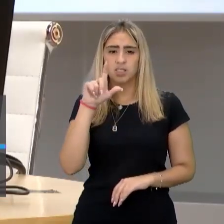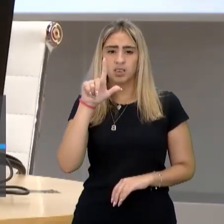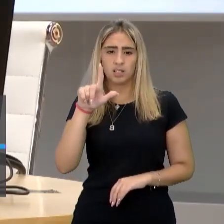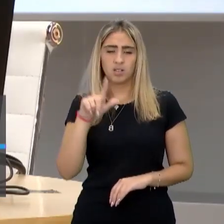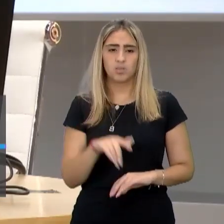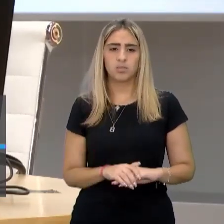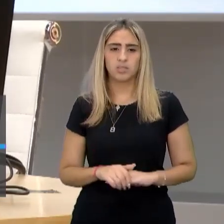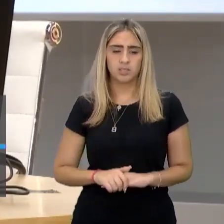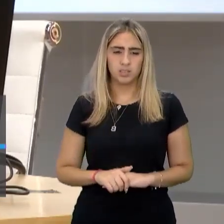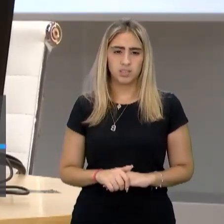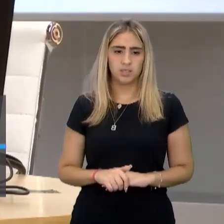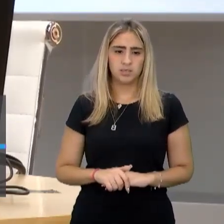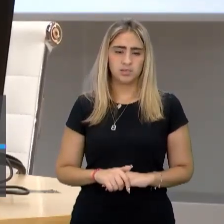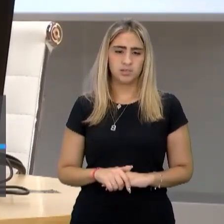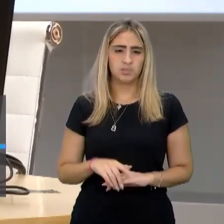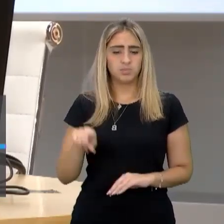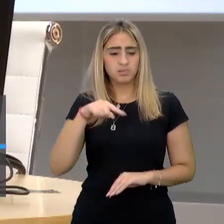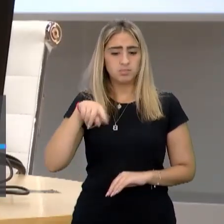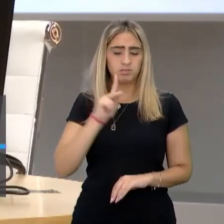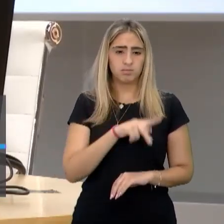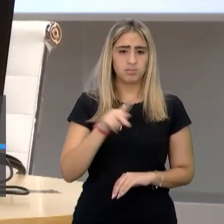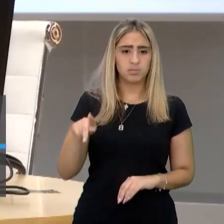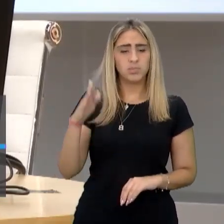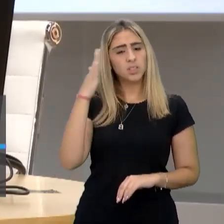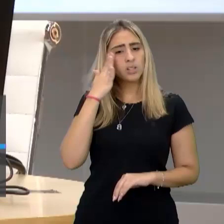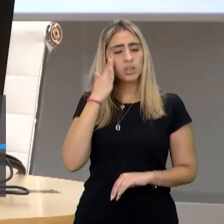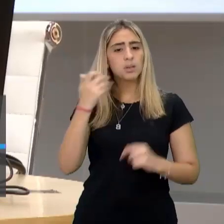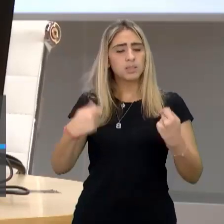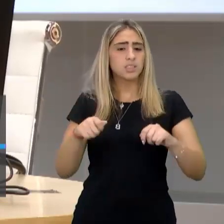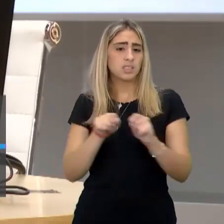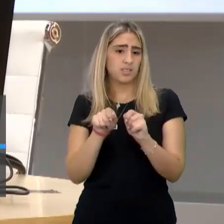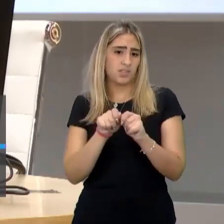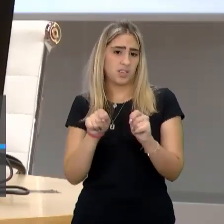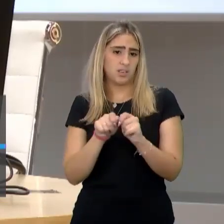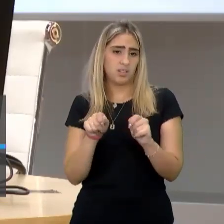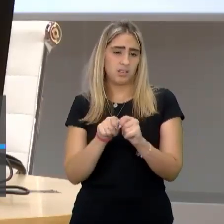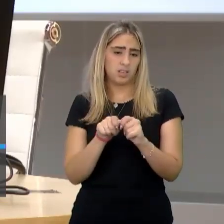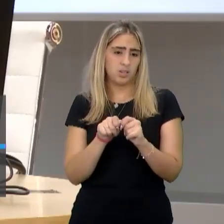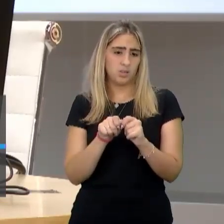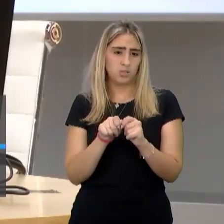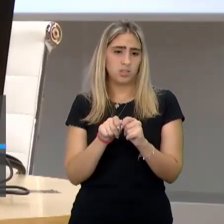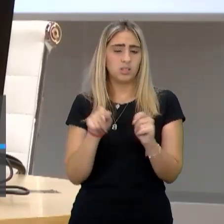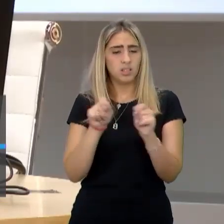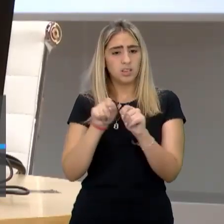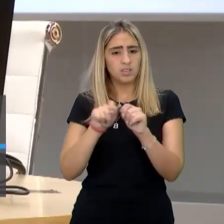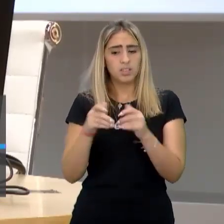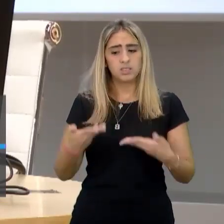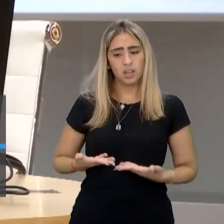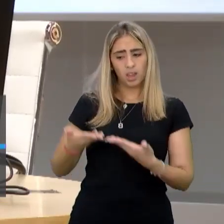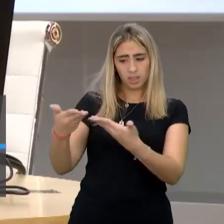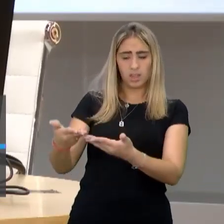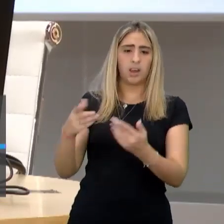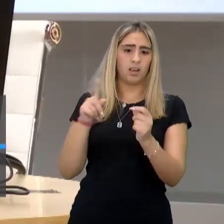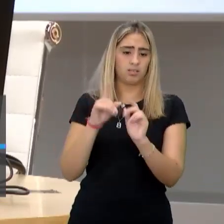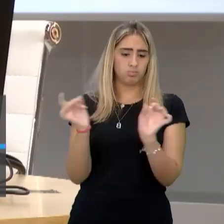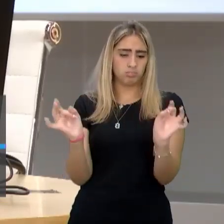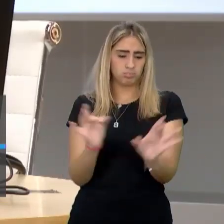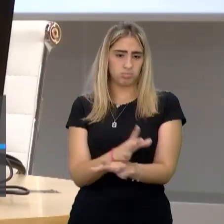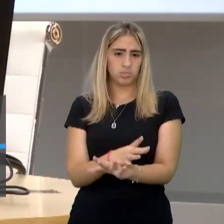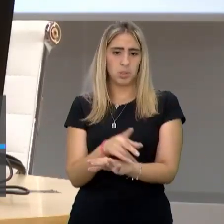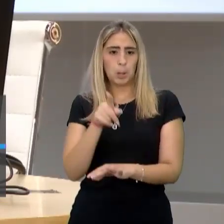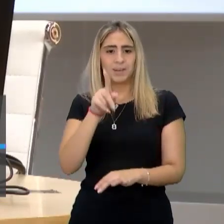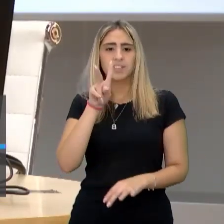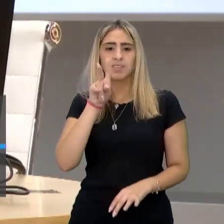sendo pedida aí, e aí os professores, entendendo o que tem que ser feito, fazem e entregam para eles, certo? Então, essa é a ideia